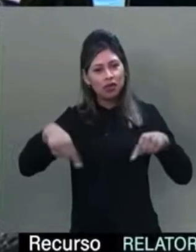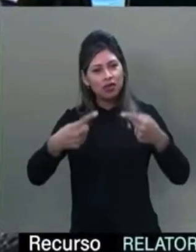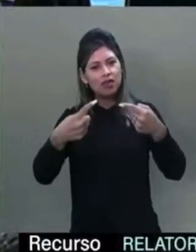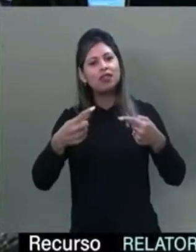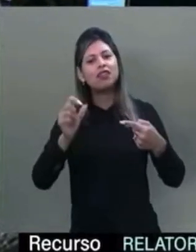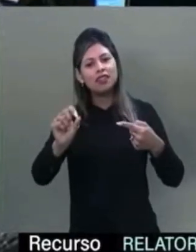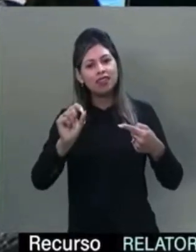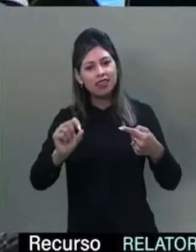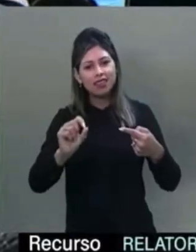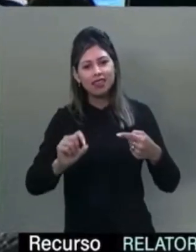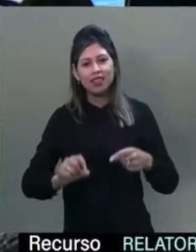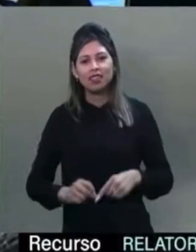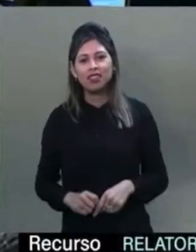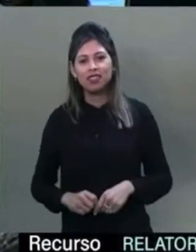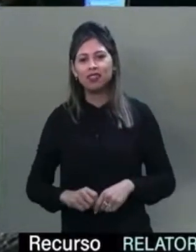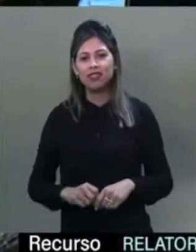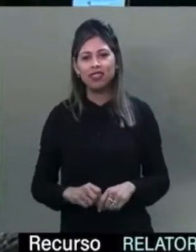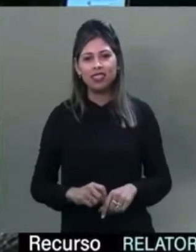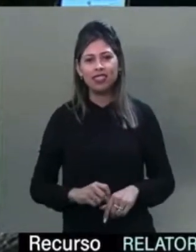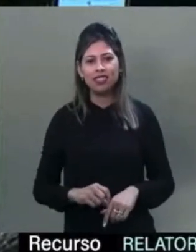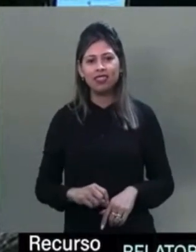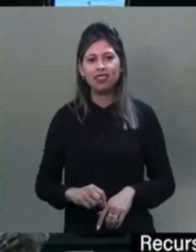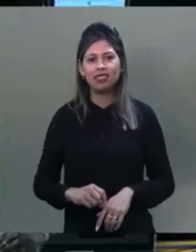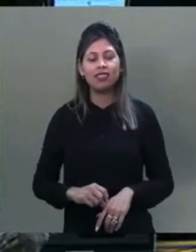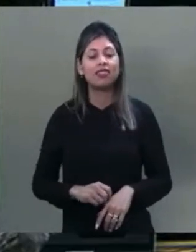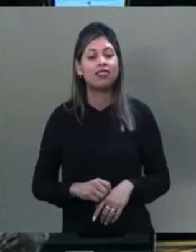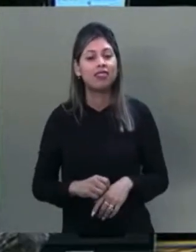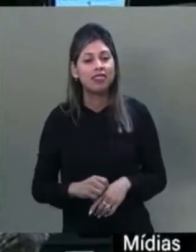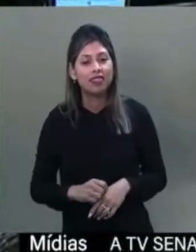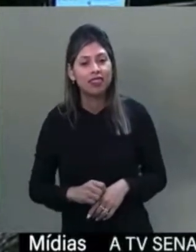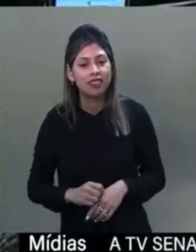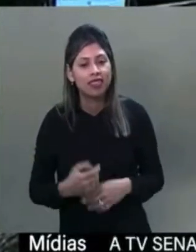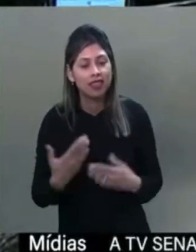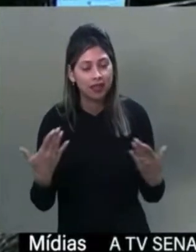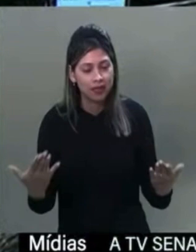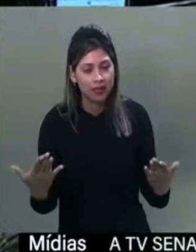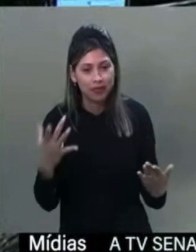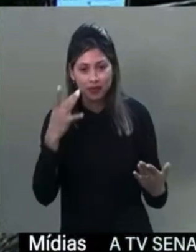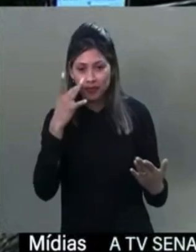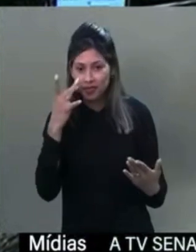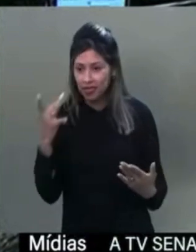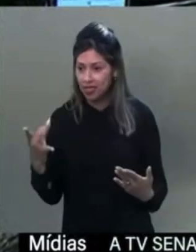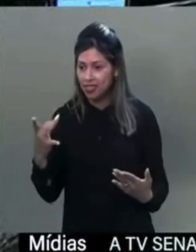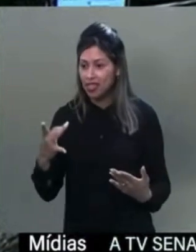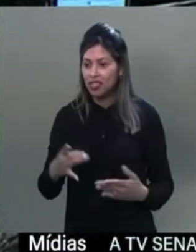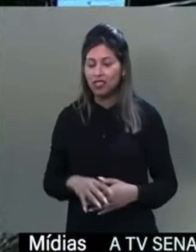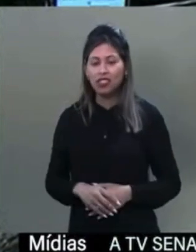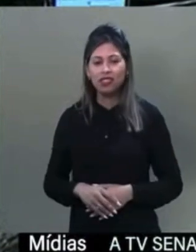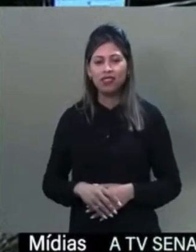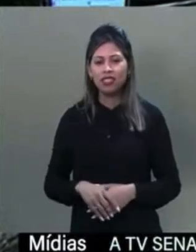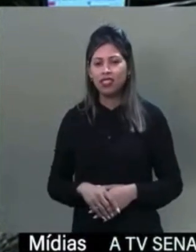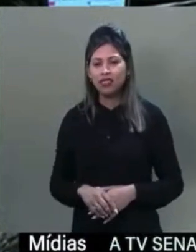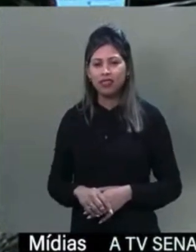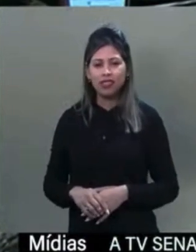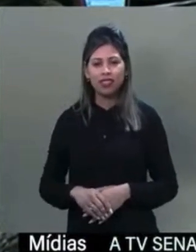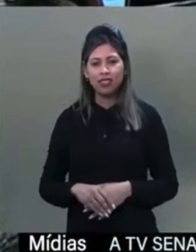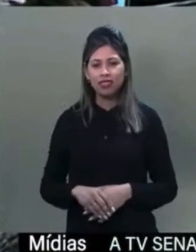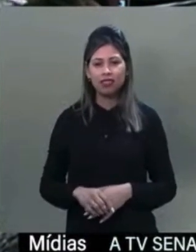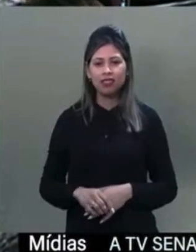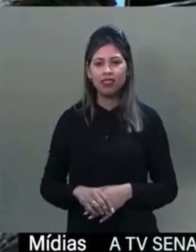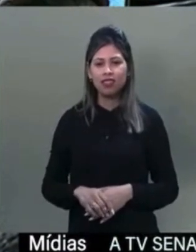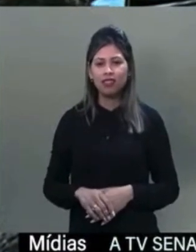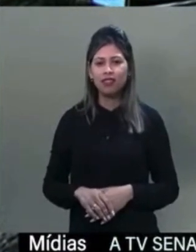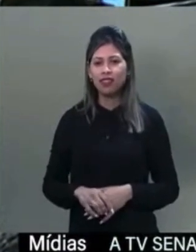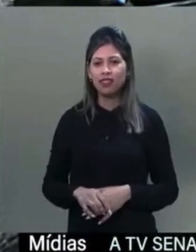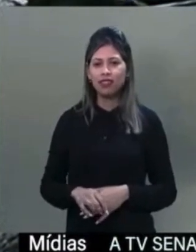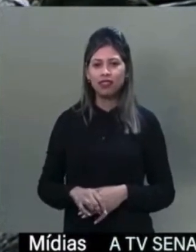Senador Rogério Carvalho. Eu queria, presidente, chamar a atenção para algumas questões que são